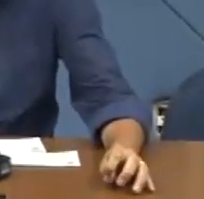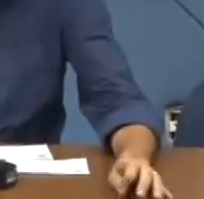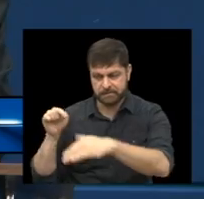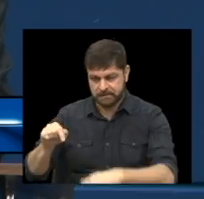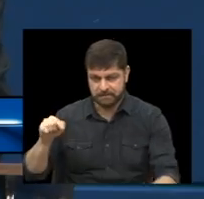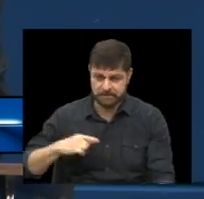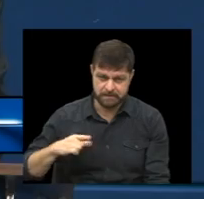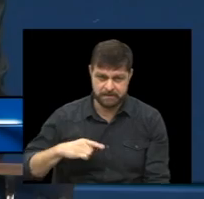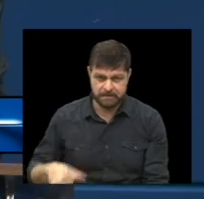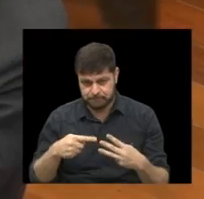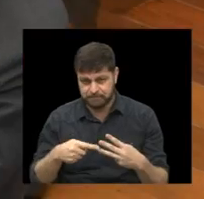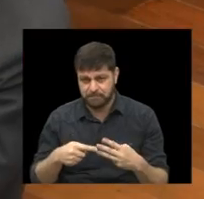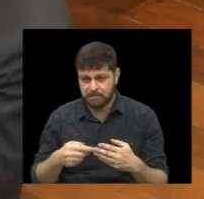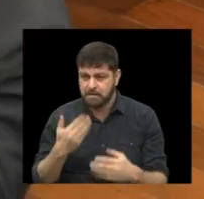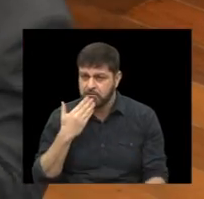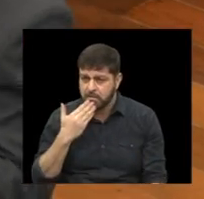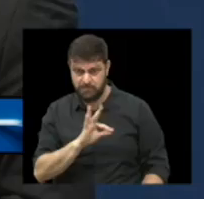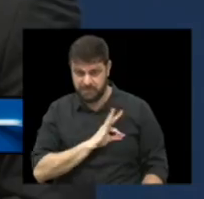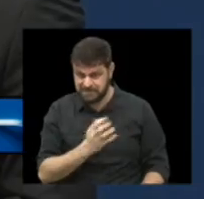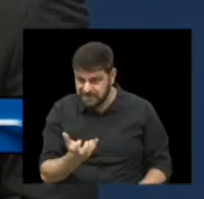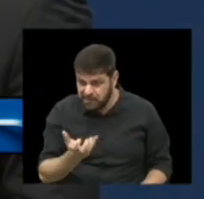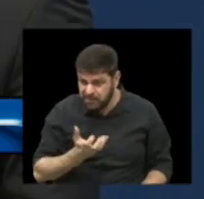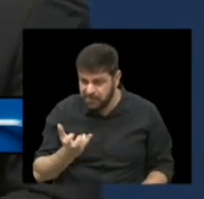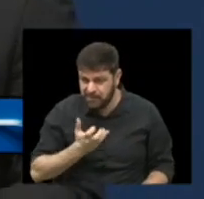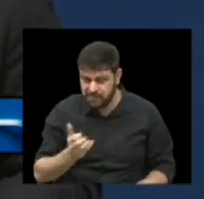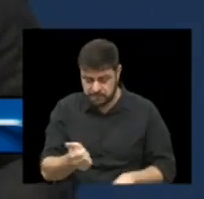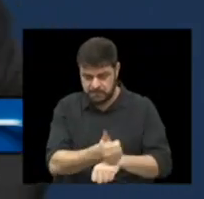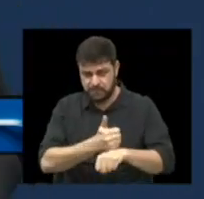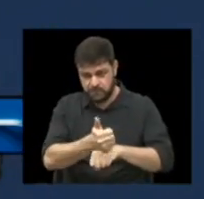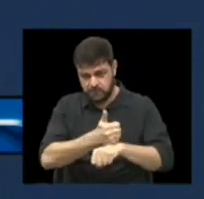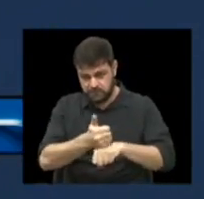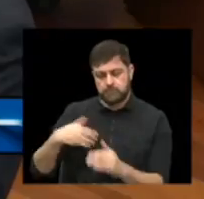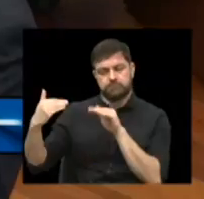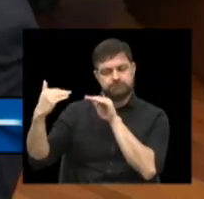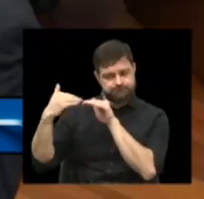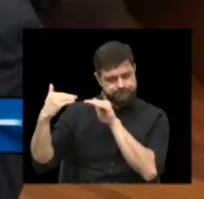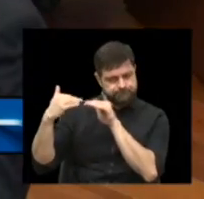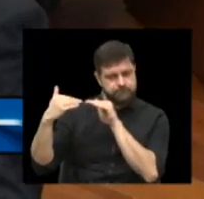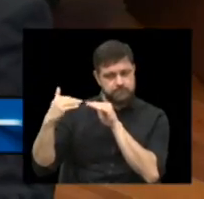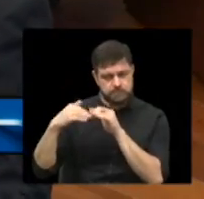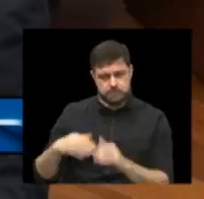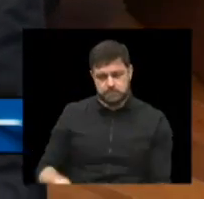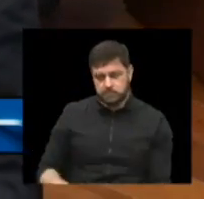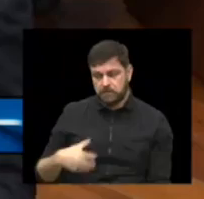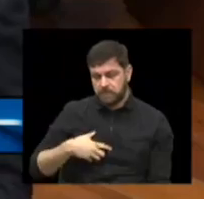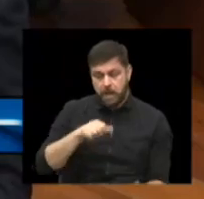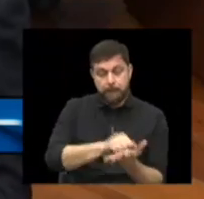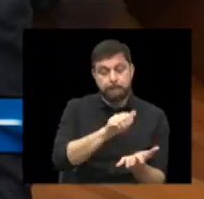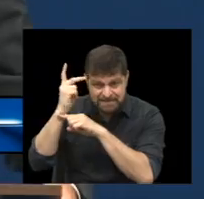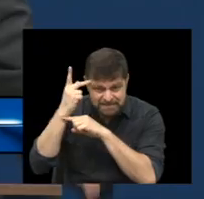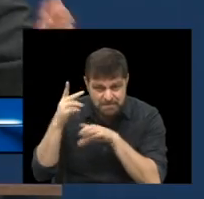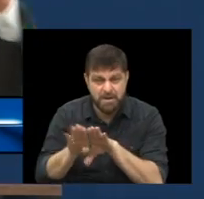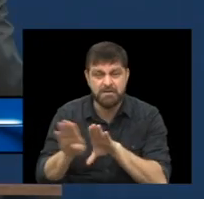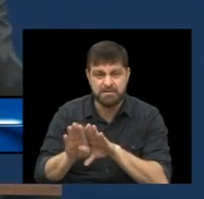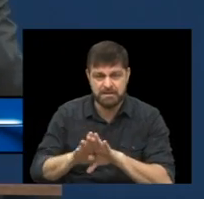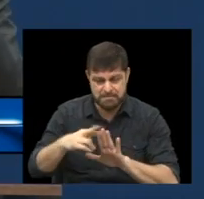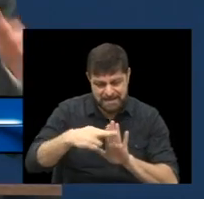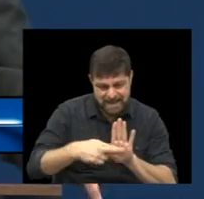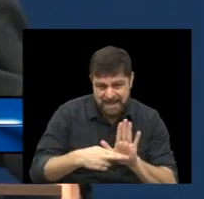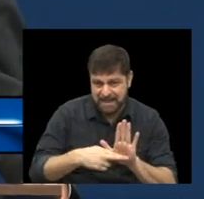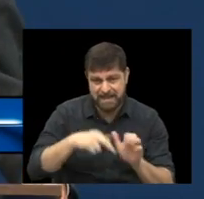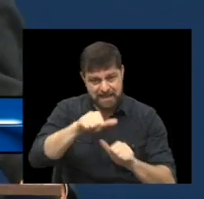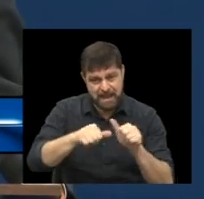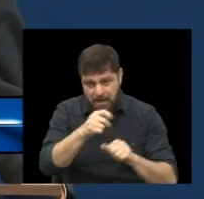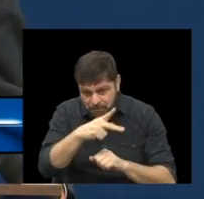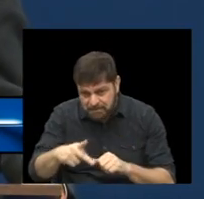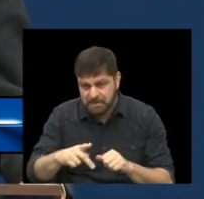pelos vereadores Pedro Tourinho, Luiz Henrique Cirilo e Paulo Galtério, a CEE teve como relator o vereador Vinícius Gratti e como presidente o